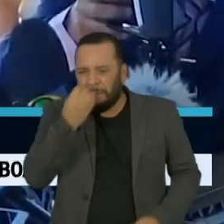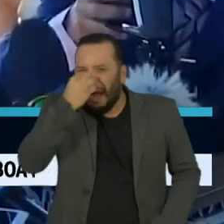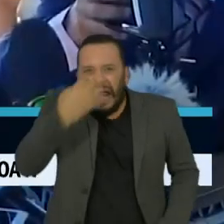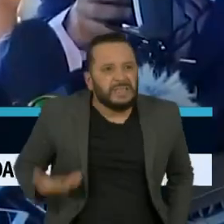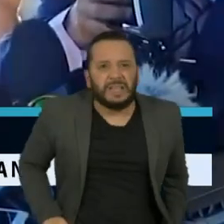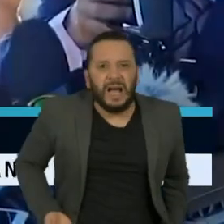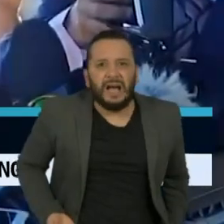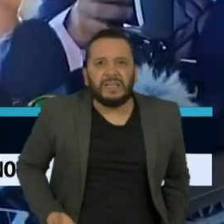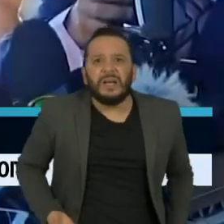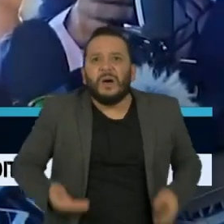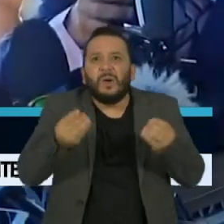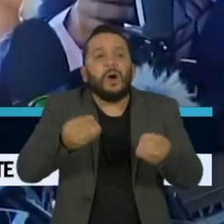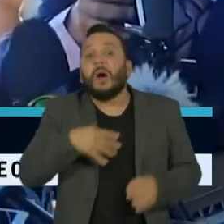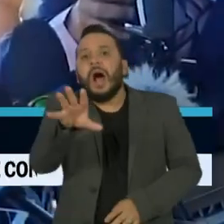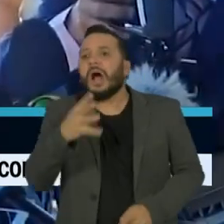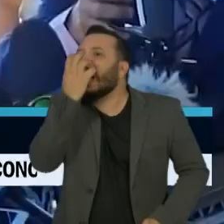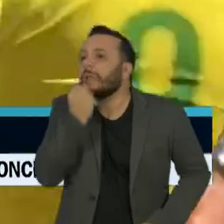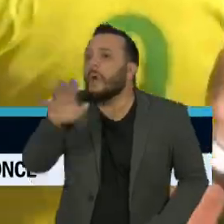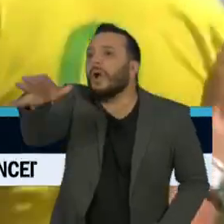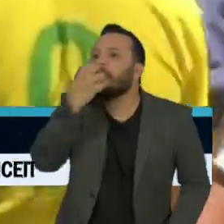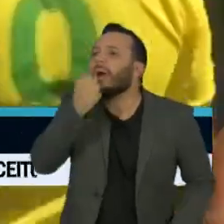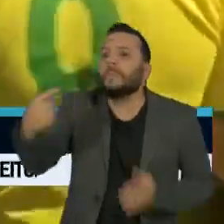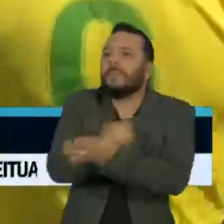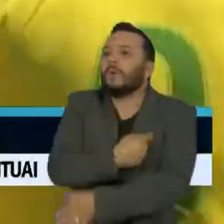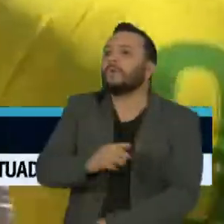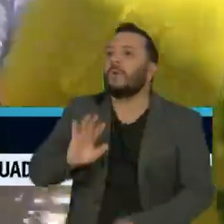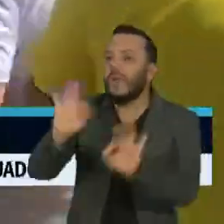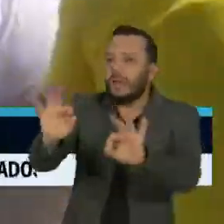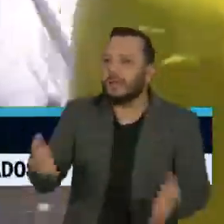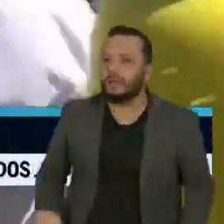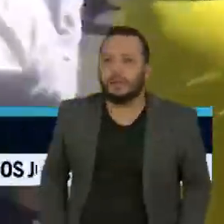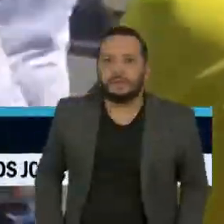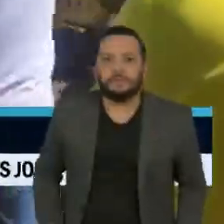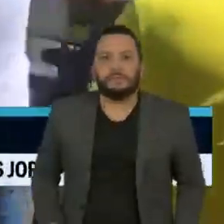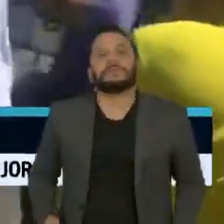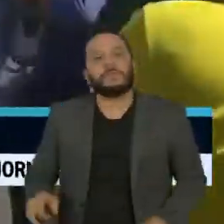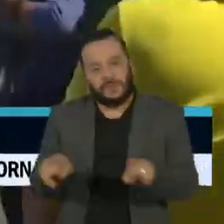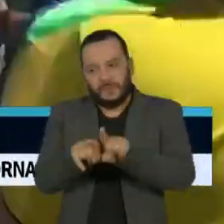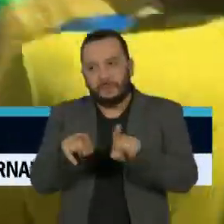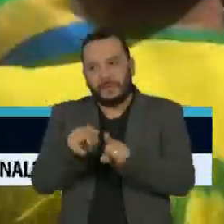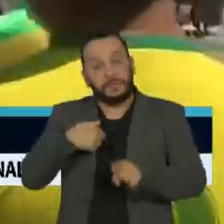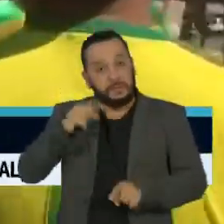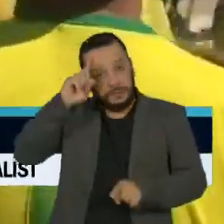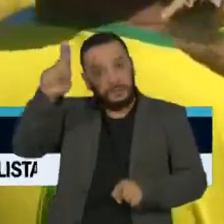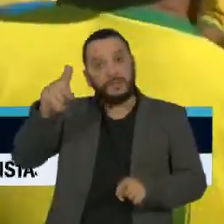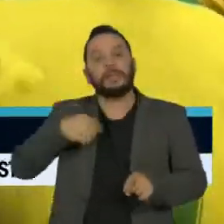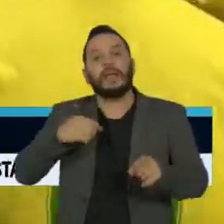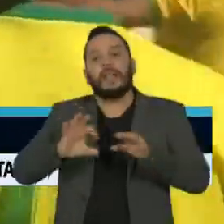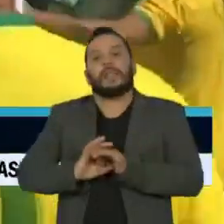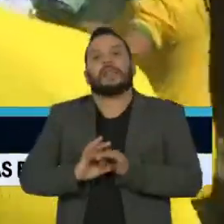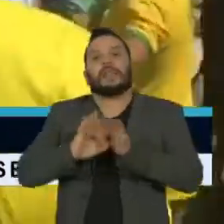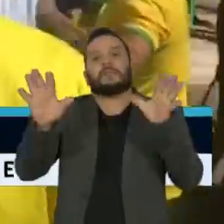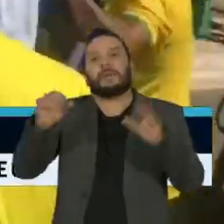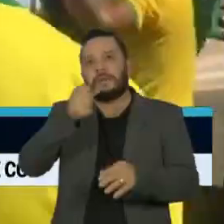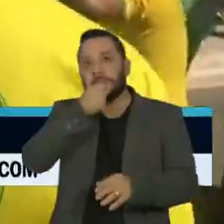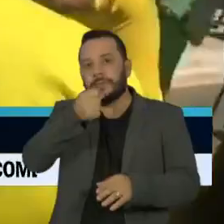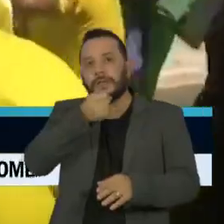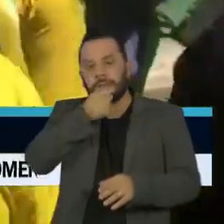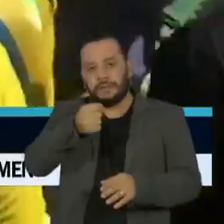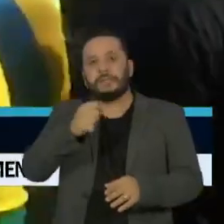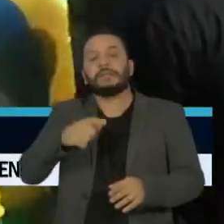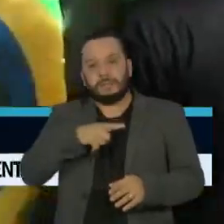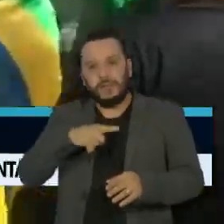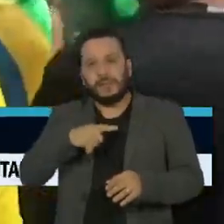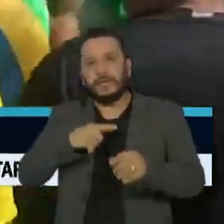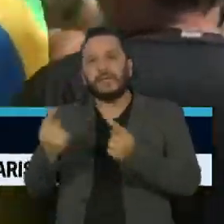patifaria! Folha, cala a boca, não perguntei nada! E no dia em que se comemora a liberdade de imprensa, num ato